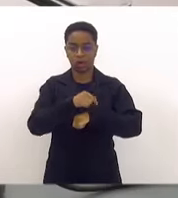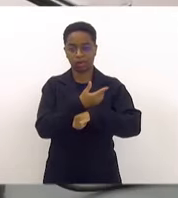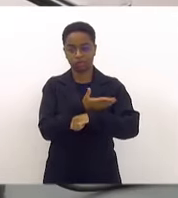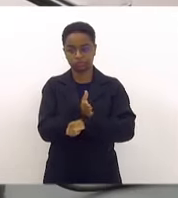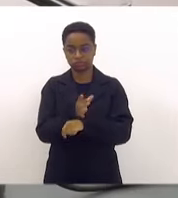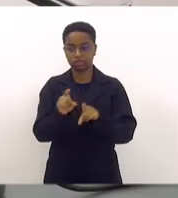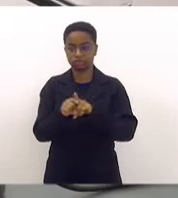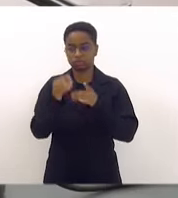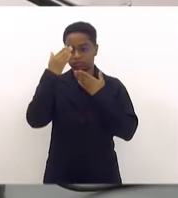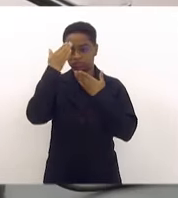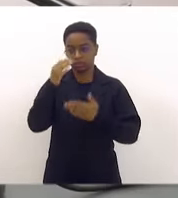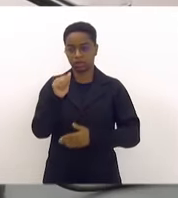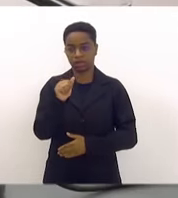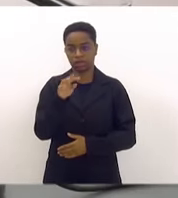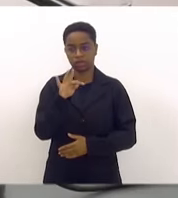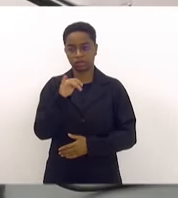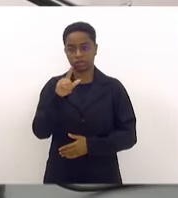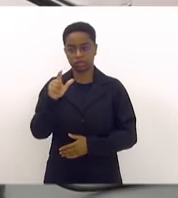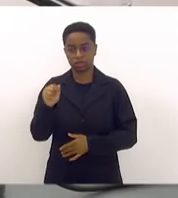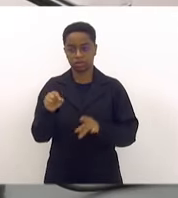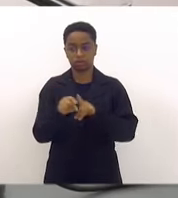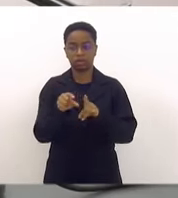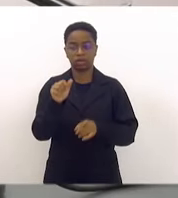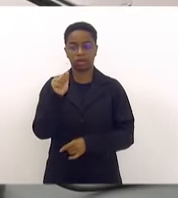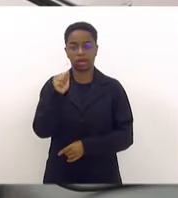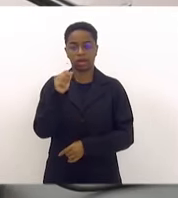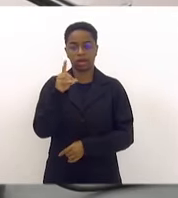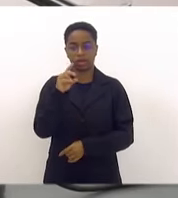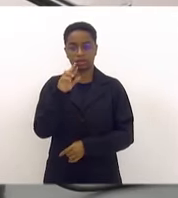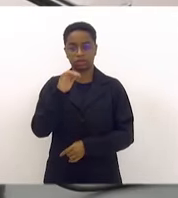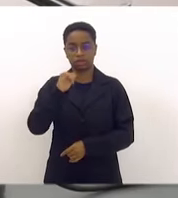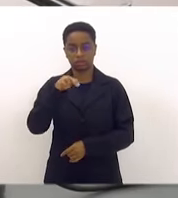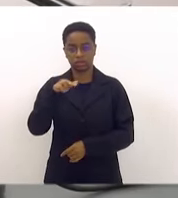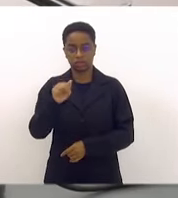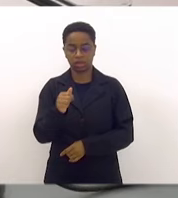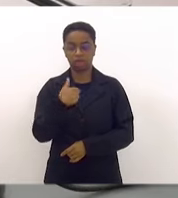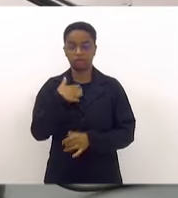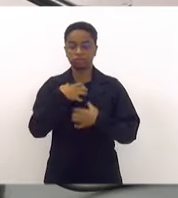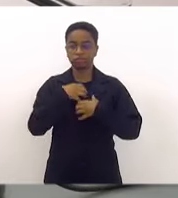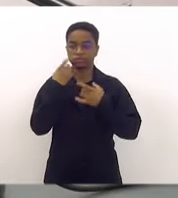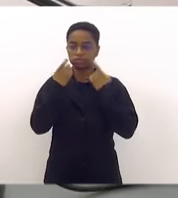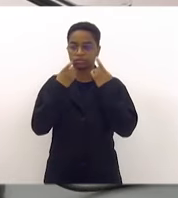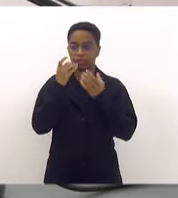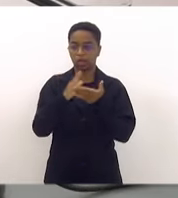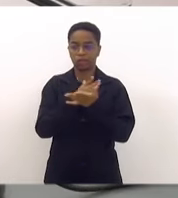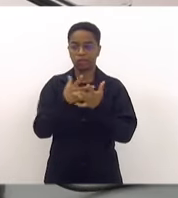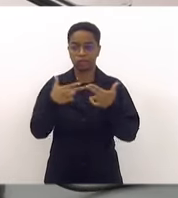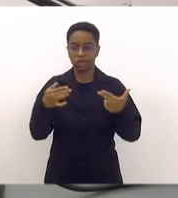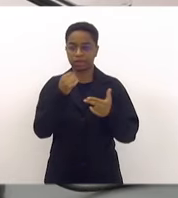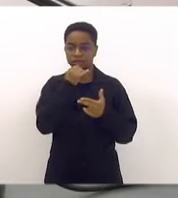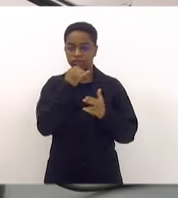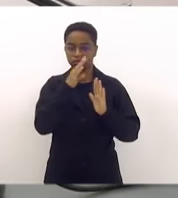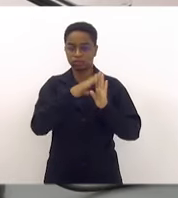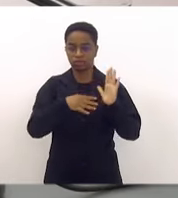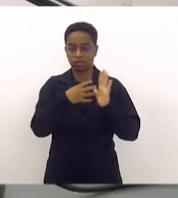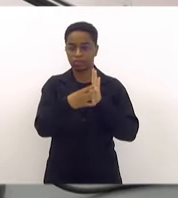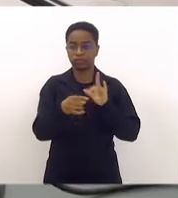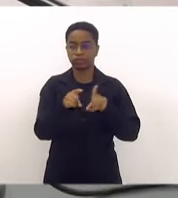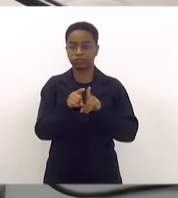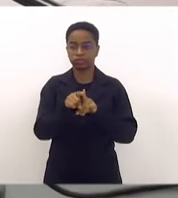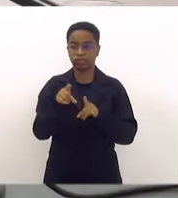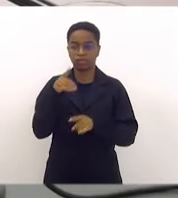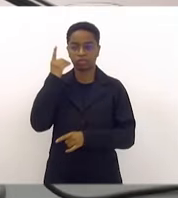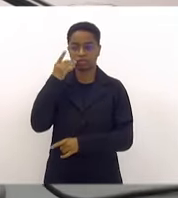Dr Átila D Adriana eh algumas coisas que me preocupam a questão do cronograma até o deputado